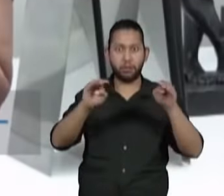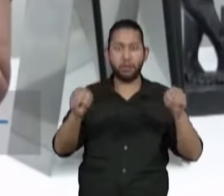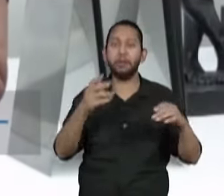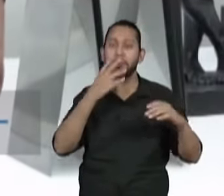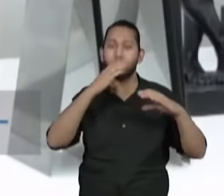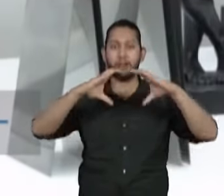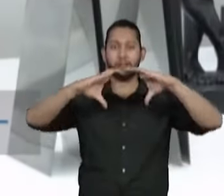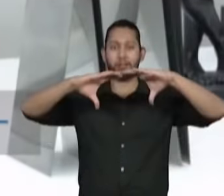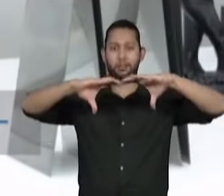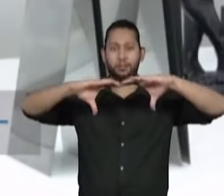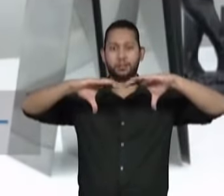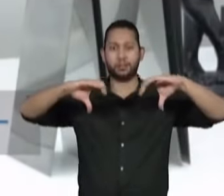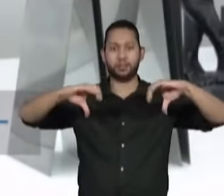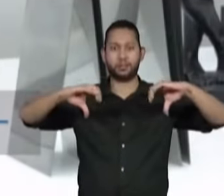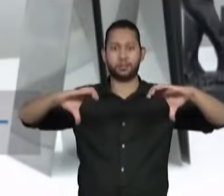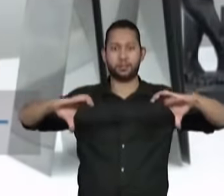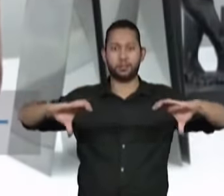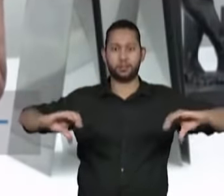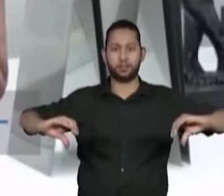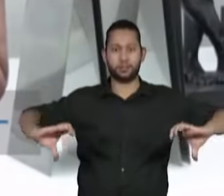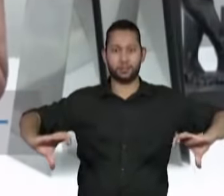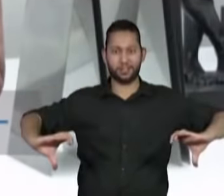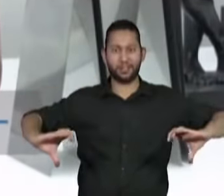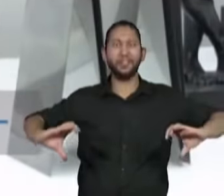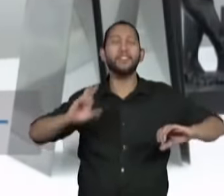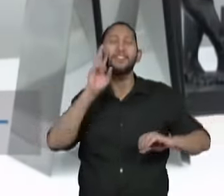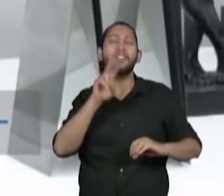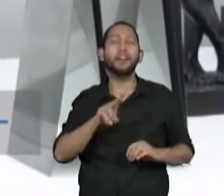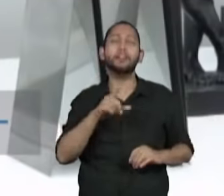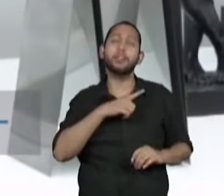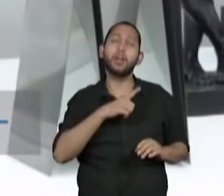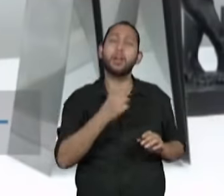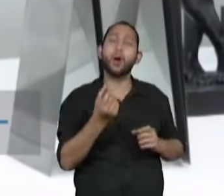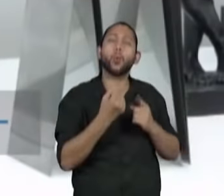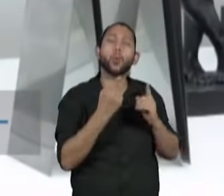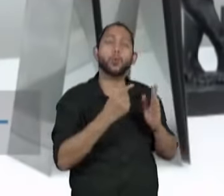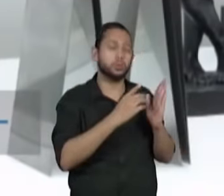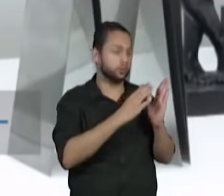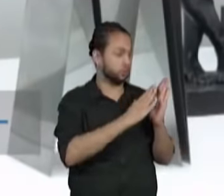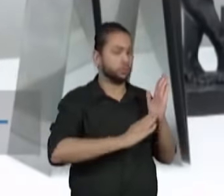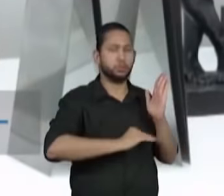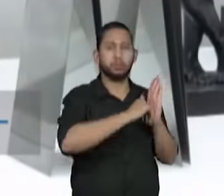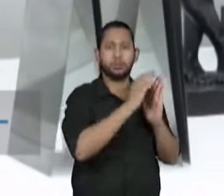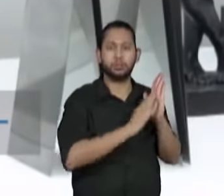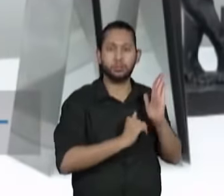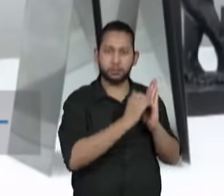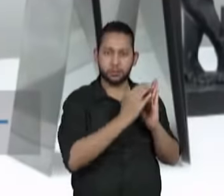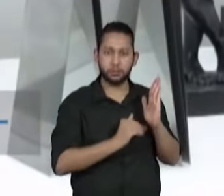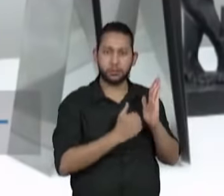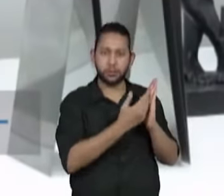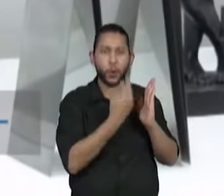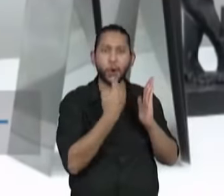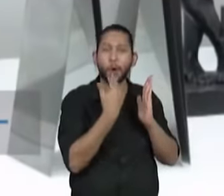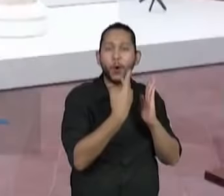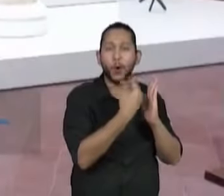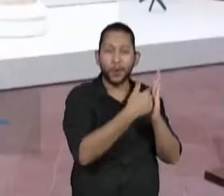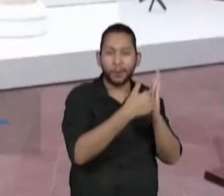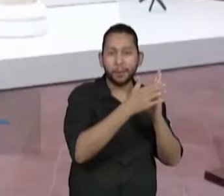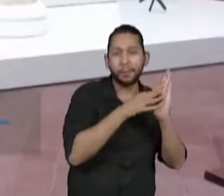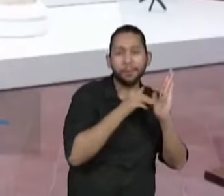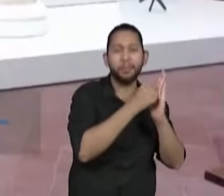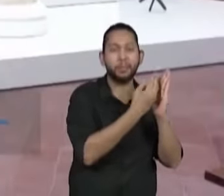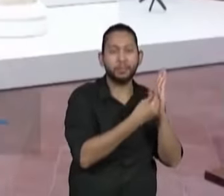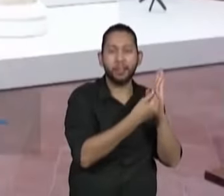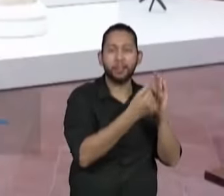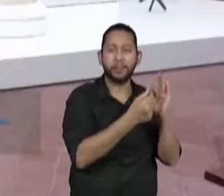né, alguns afrescos, alguns, como a gente pode dizer, alguns vitrais, né, a gente vê muito isso, sempre